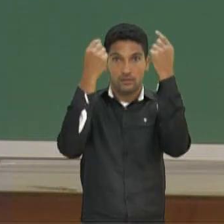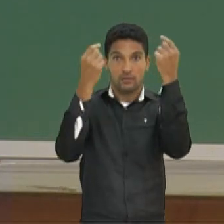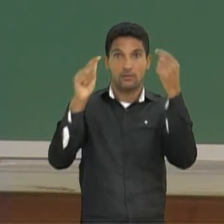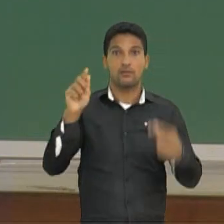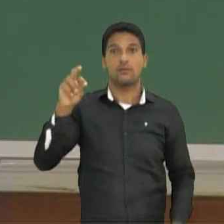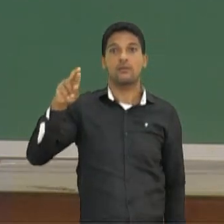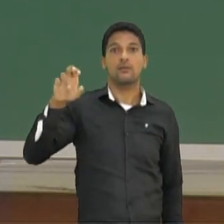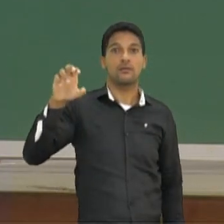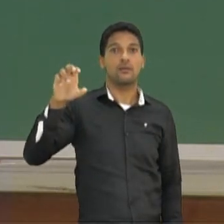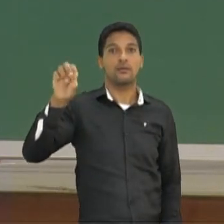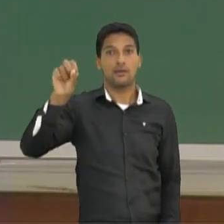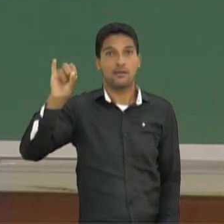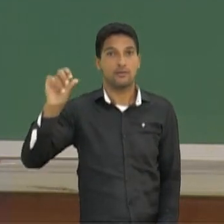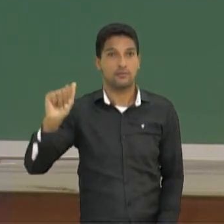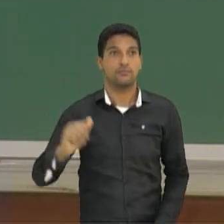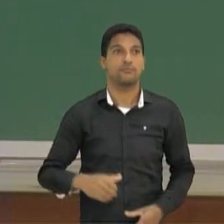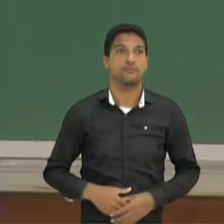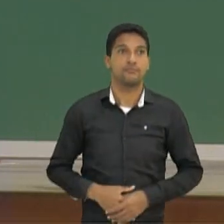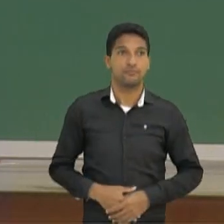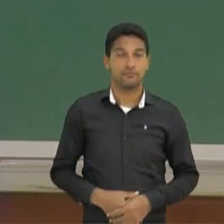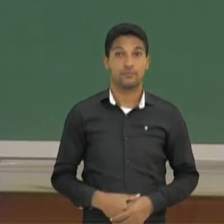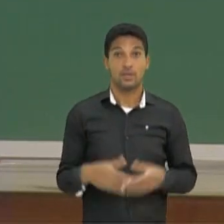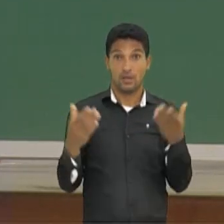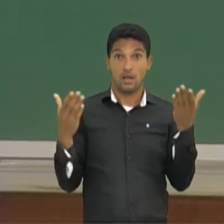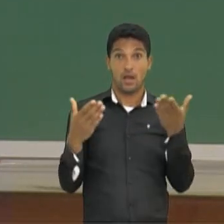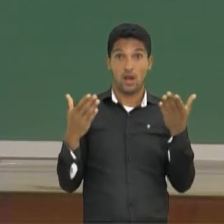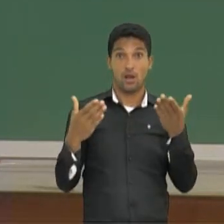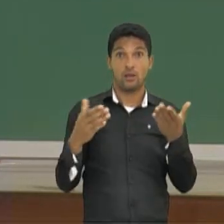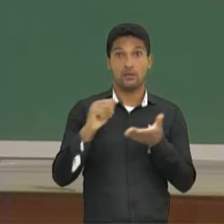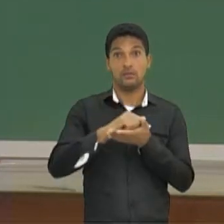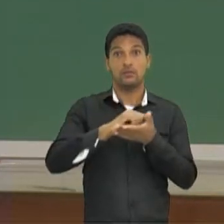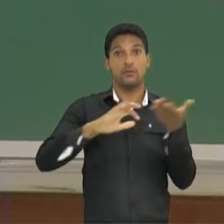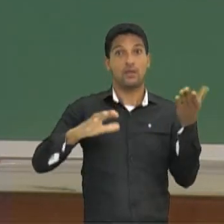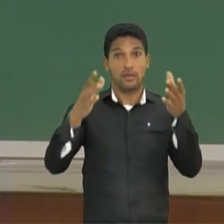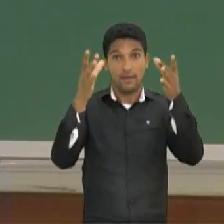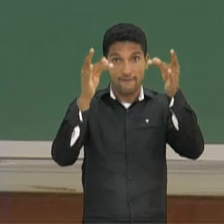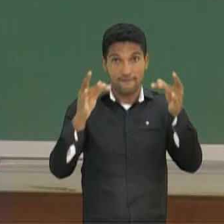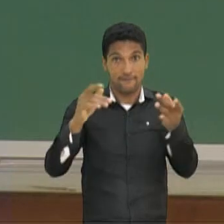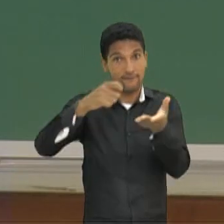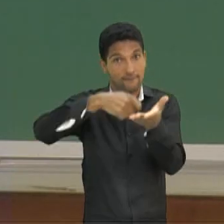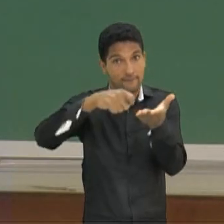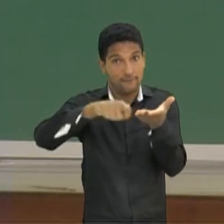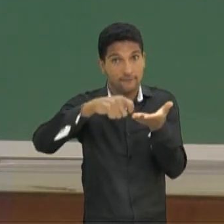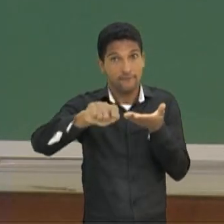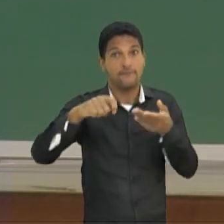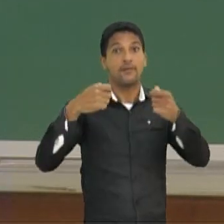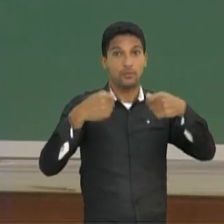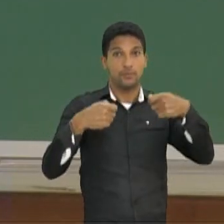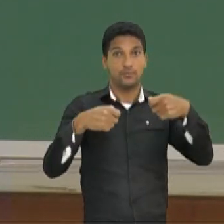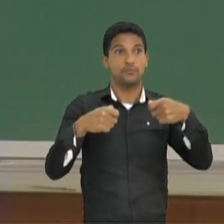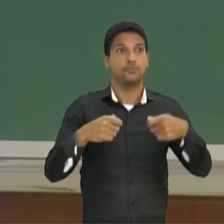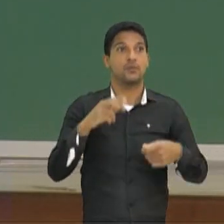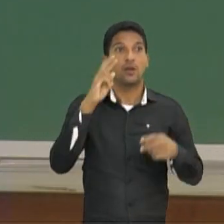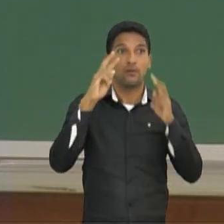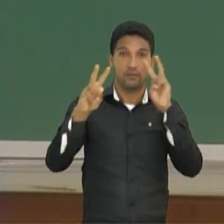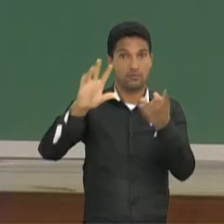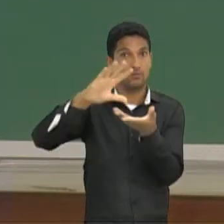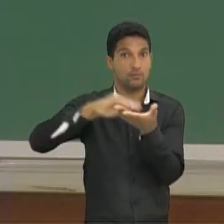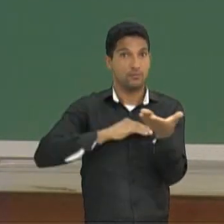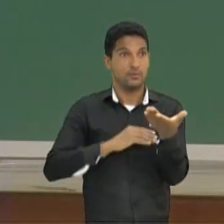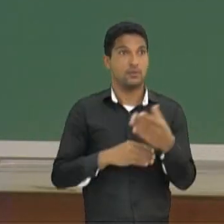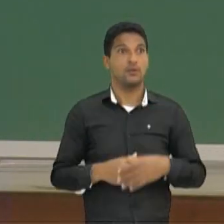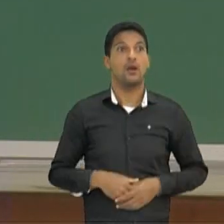então, dessa vez a atividade descritiva, né? Então, pega o caderno lá, continua as anotações e copia a pergunta lá que fala o seguinte. Nos estudos